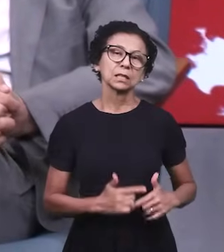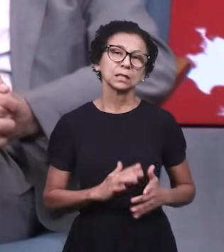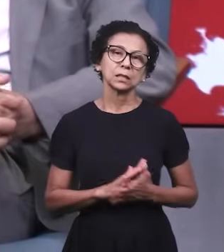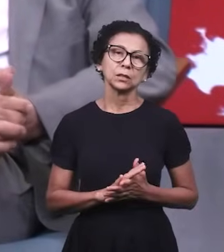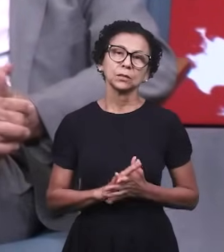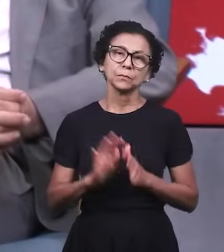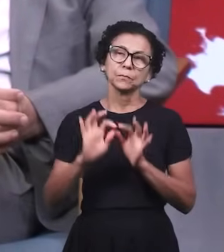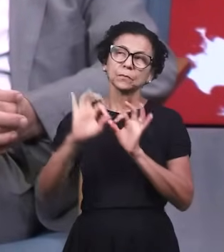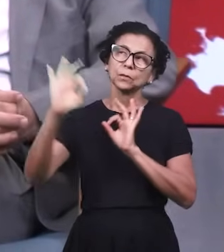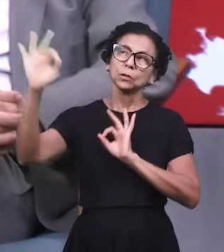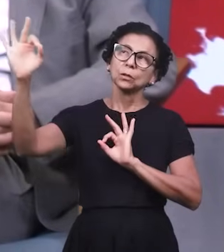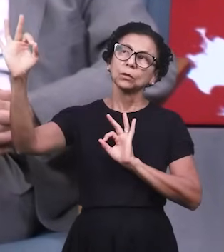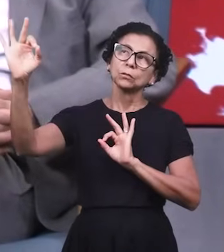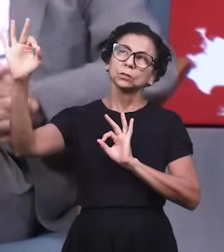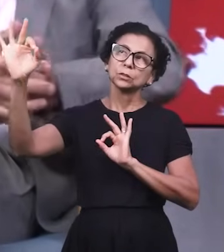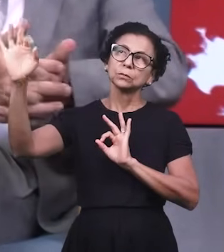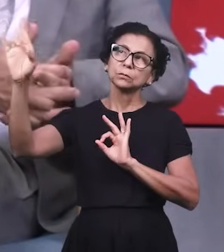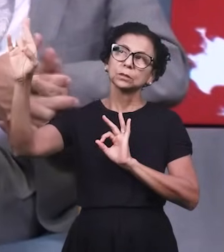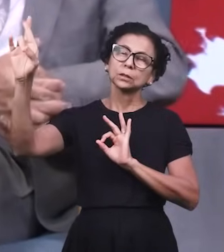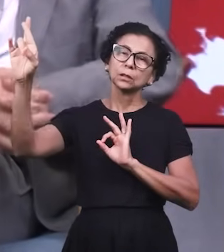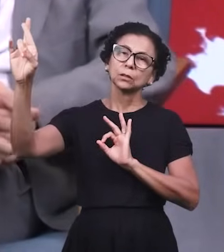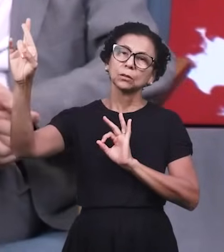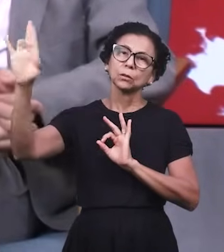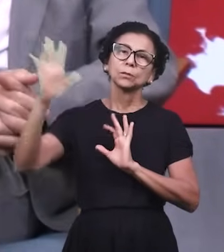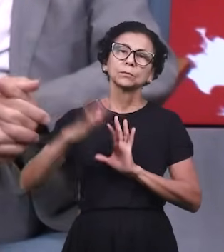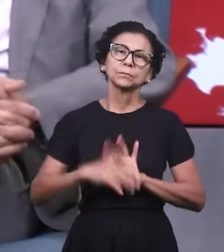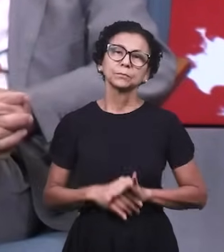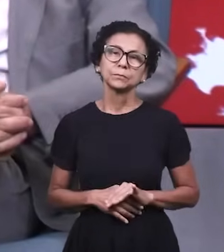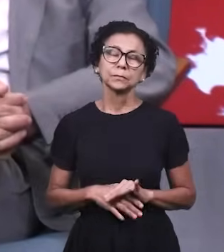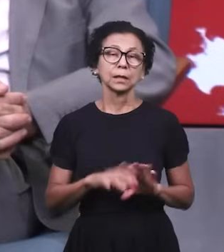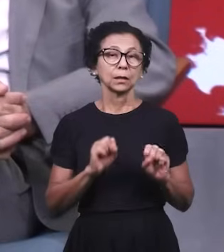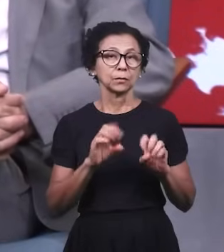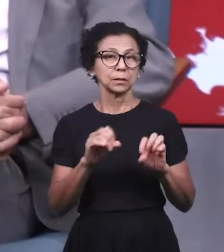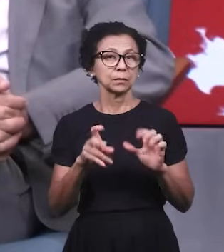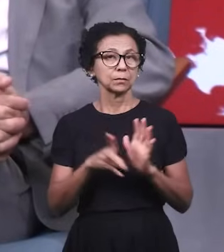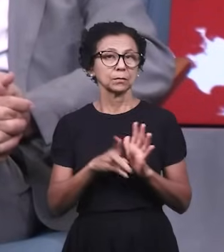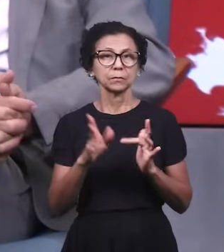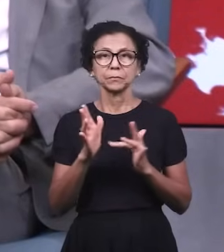dos 4 dias. Isso tudo Jesus ensina.